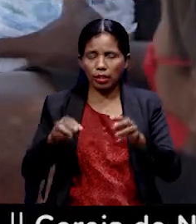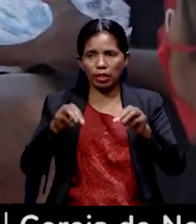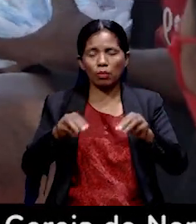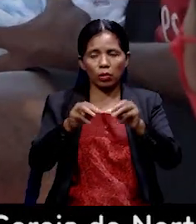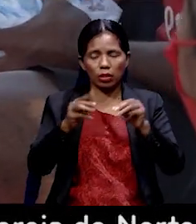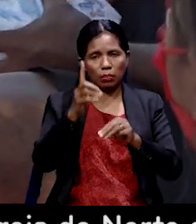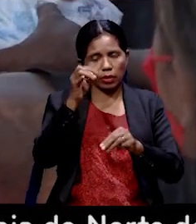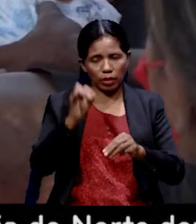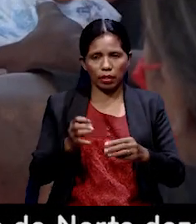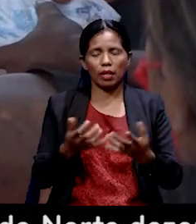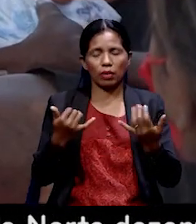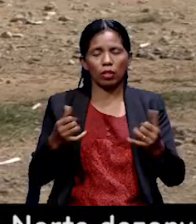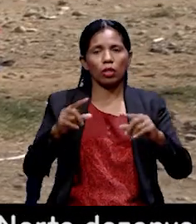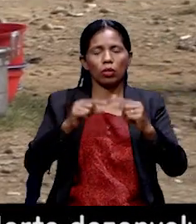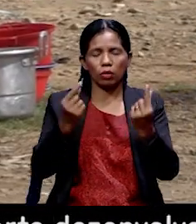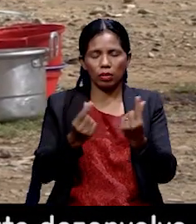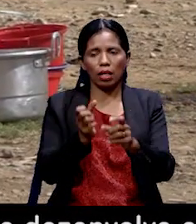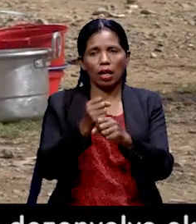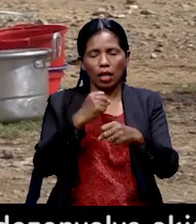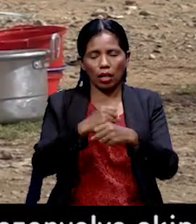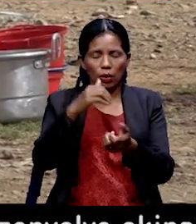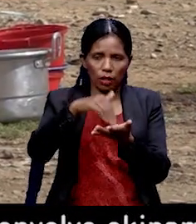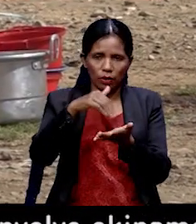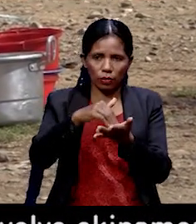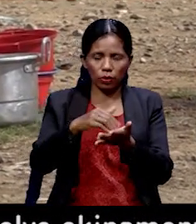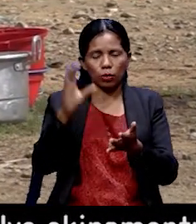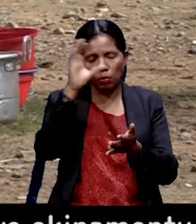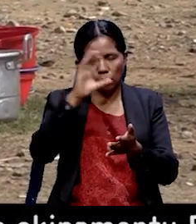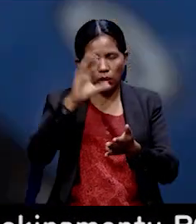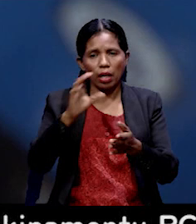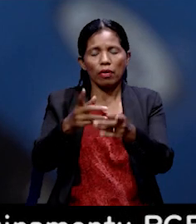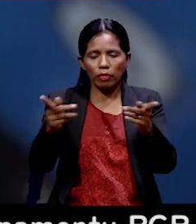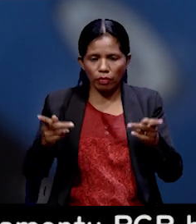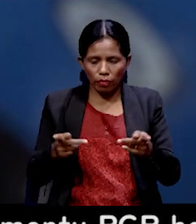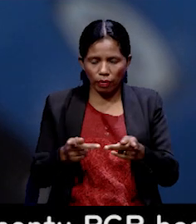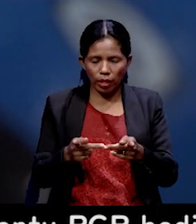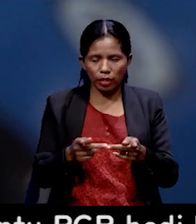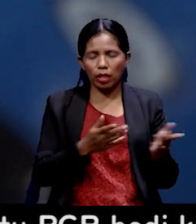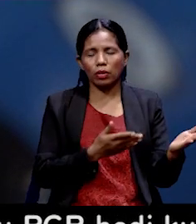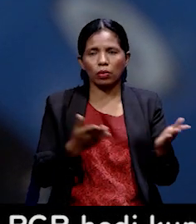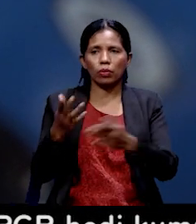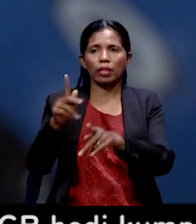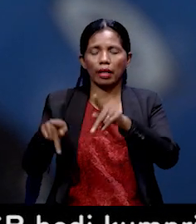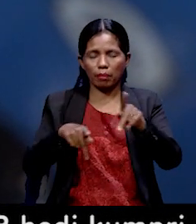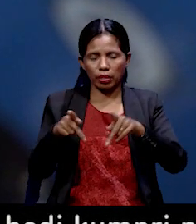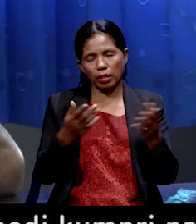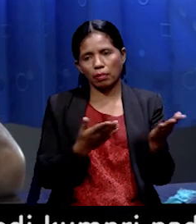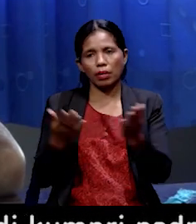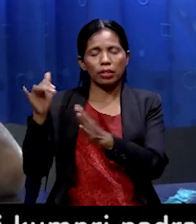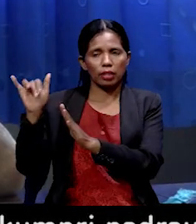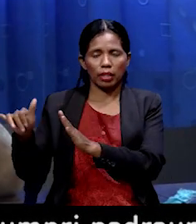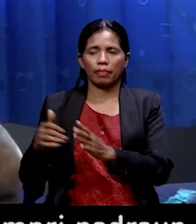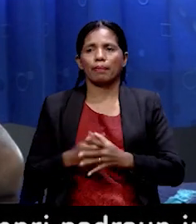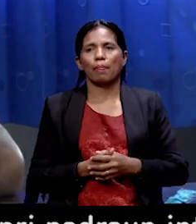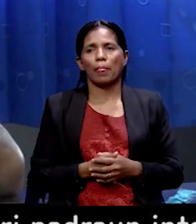Ismael Babu, Dadaune, equipa Sira, se halo rela estudo, foi identifica fatin ba Bairofong, antes lorifila refugiados Sira Nebe. Ito Hateten,